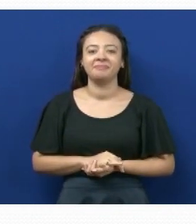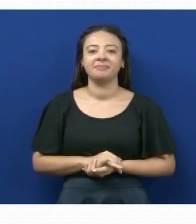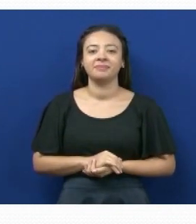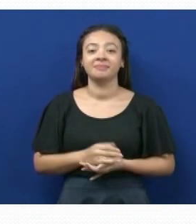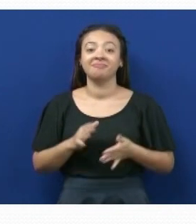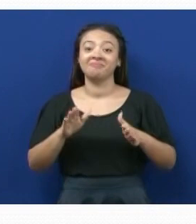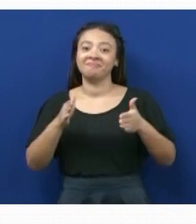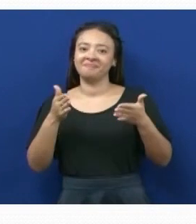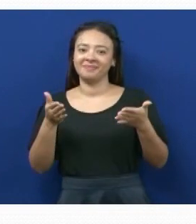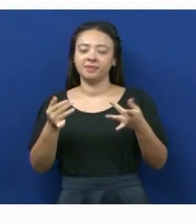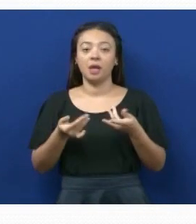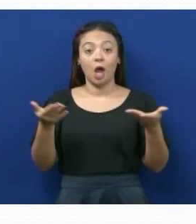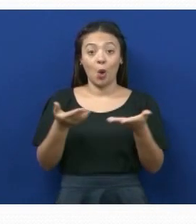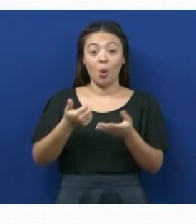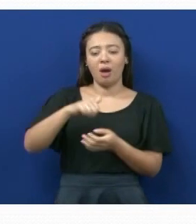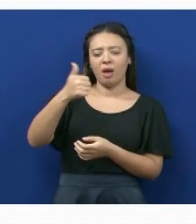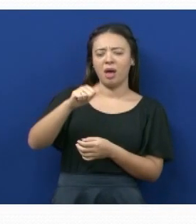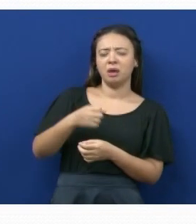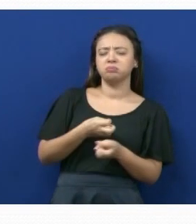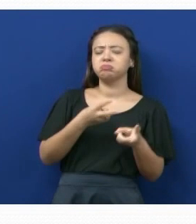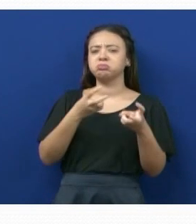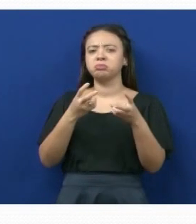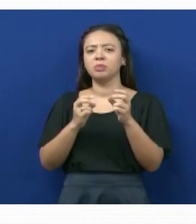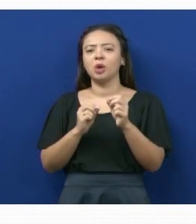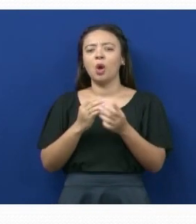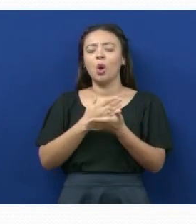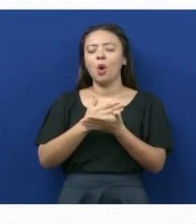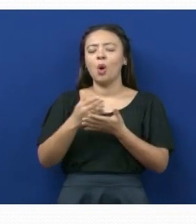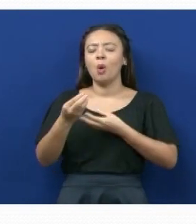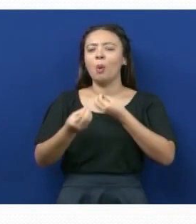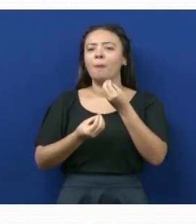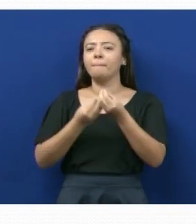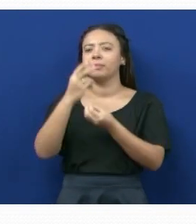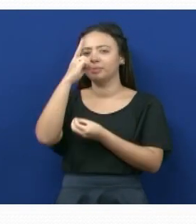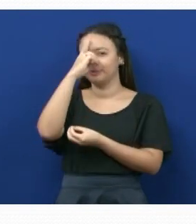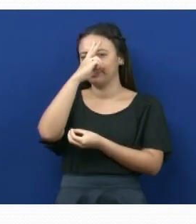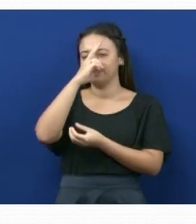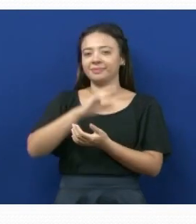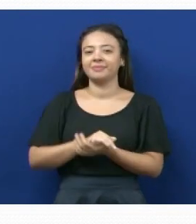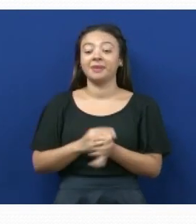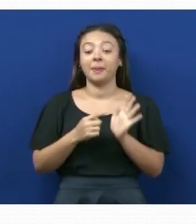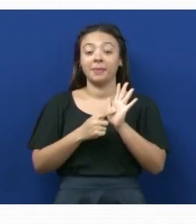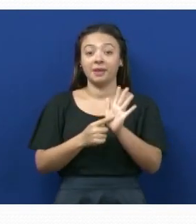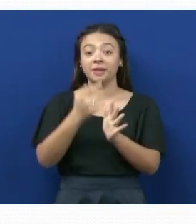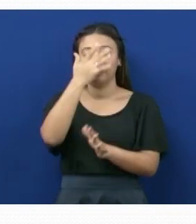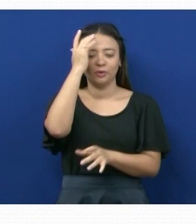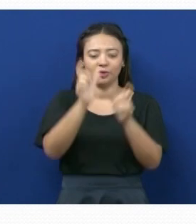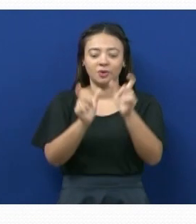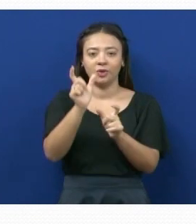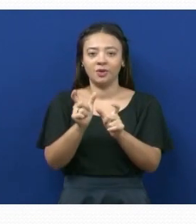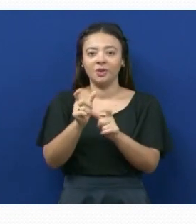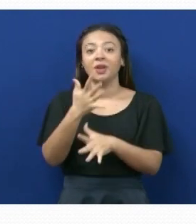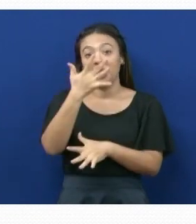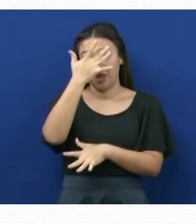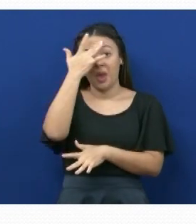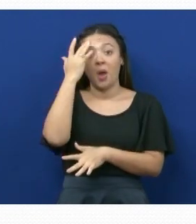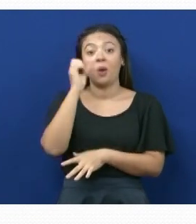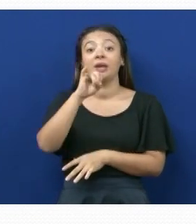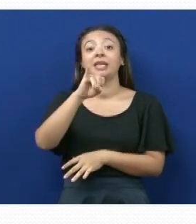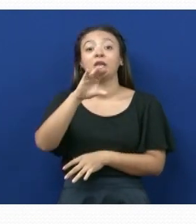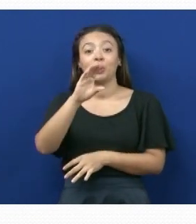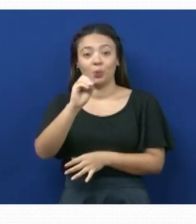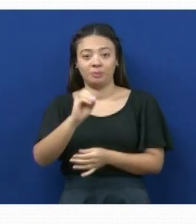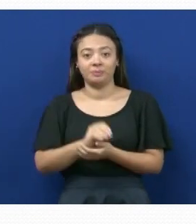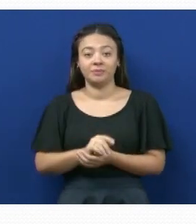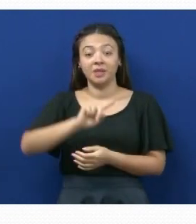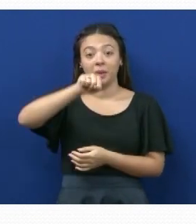Olha só, vamos analisar o primeiro momento. A apresentação do personagem, que é o seu Ico, a localização,